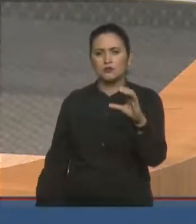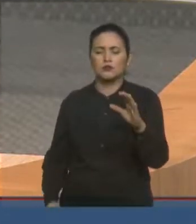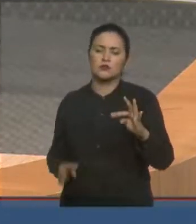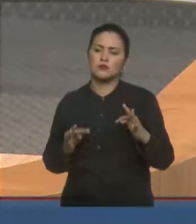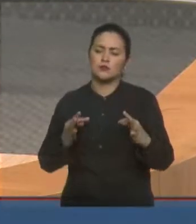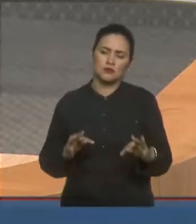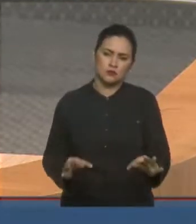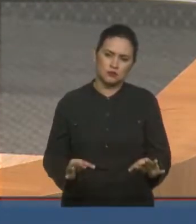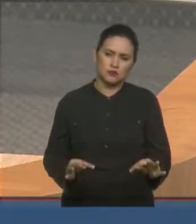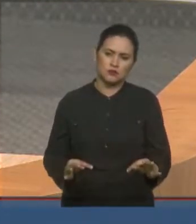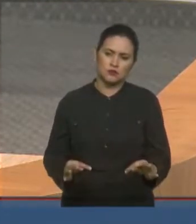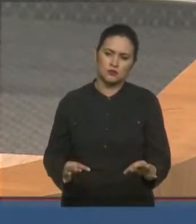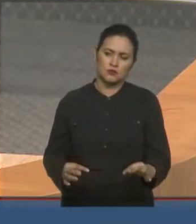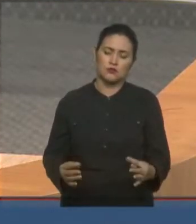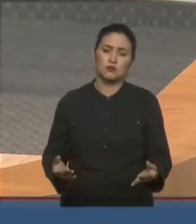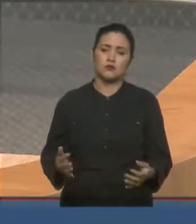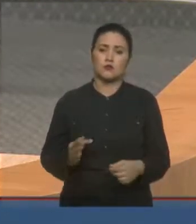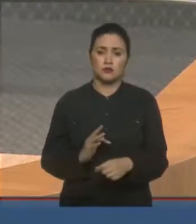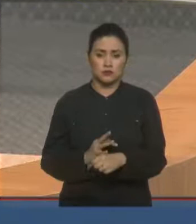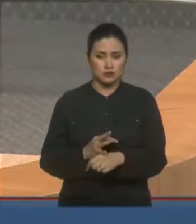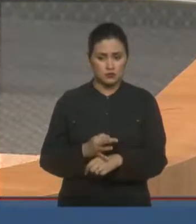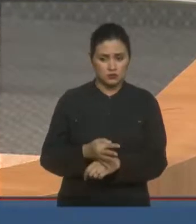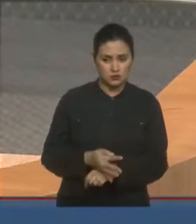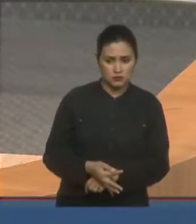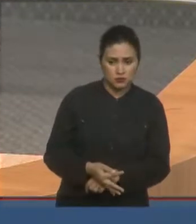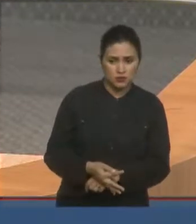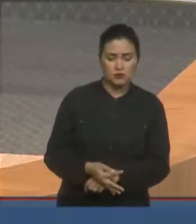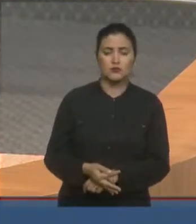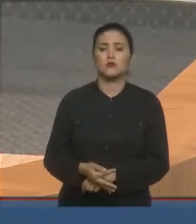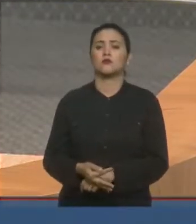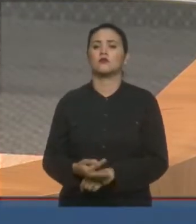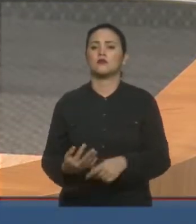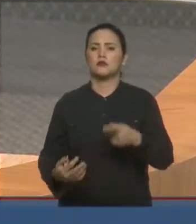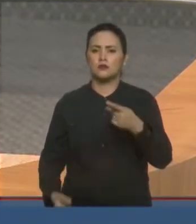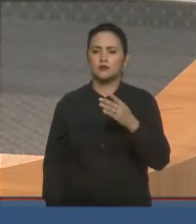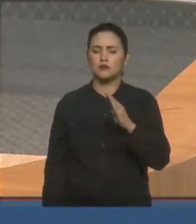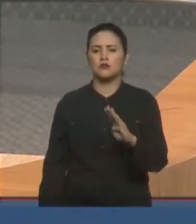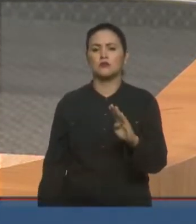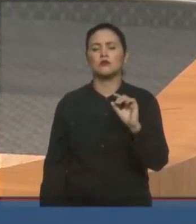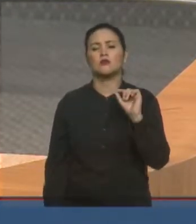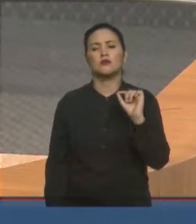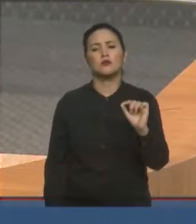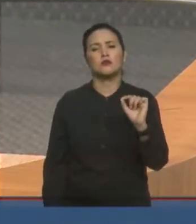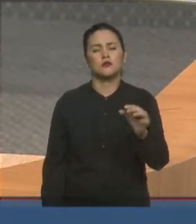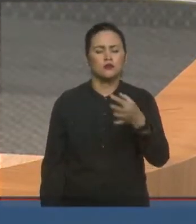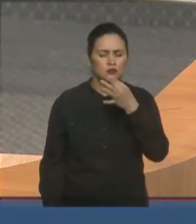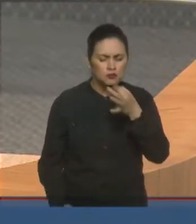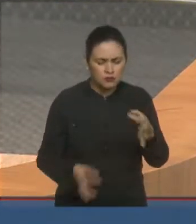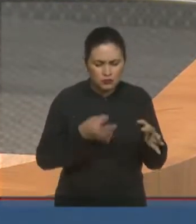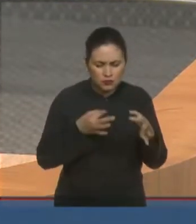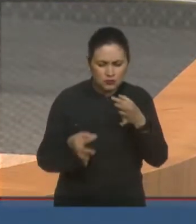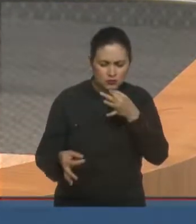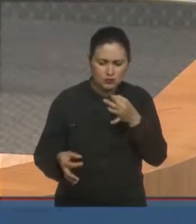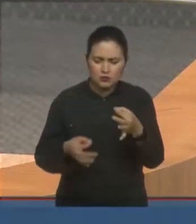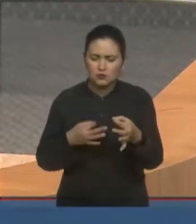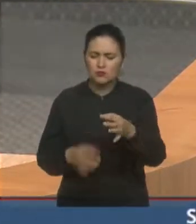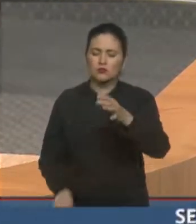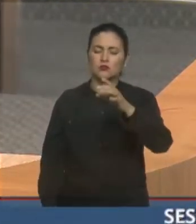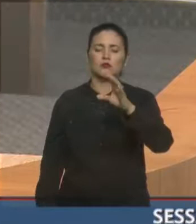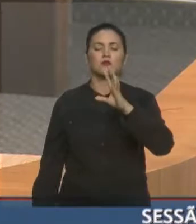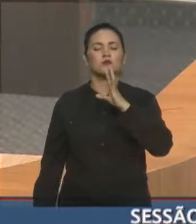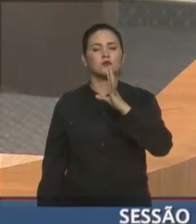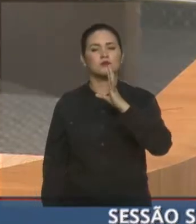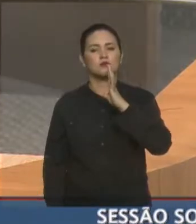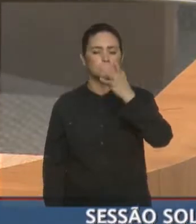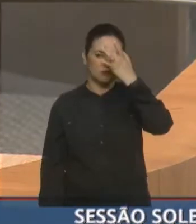que estão sofrendo as universidades públicas que produzem a principal massa crítica de conhecimento em nosso país. E